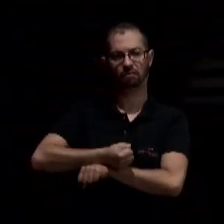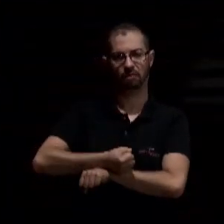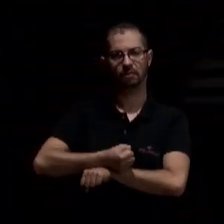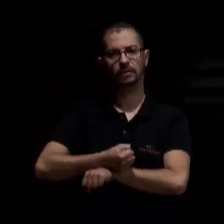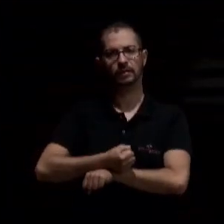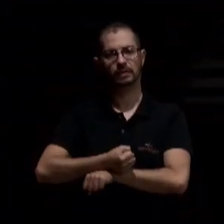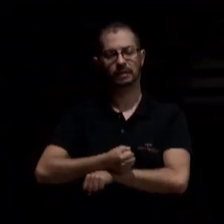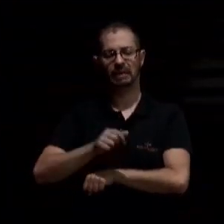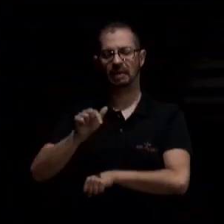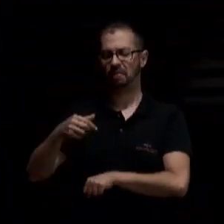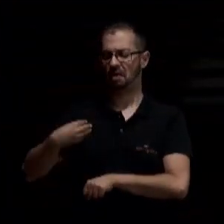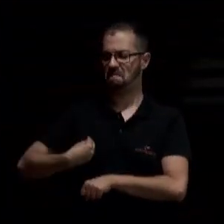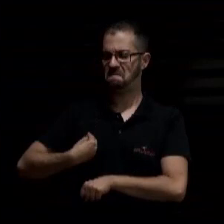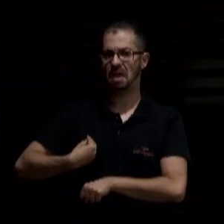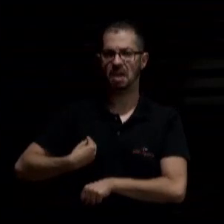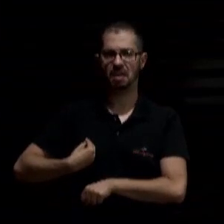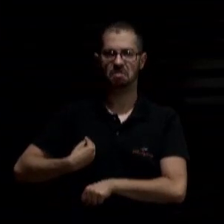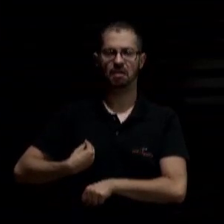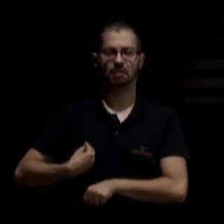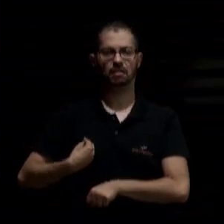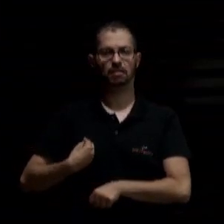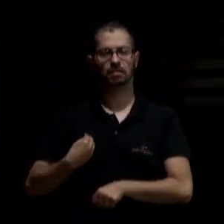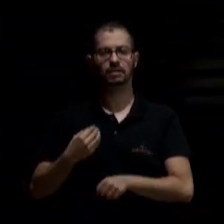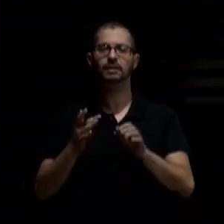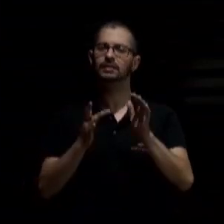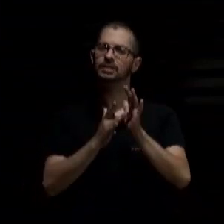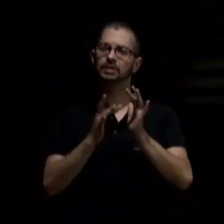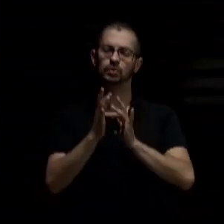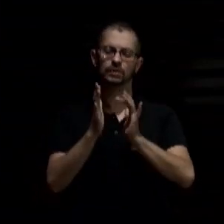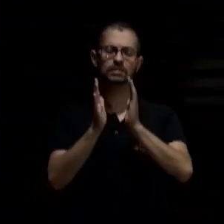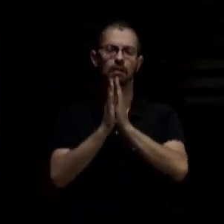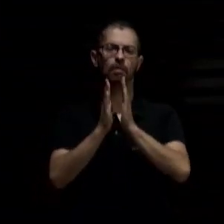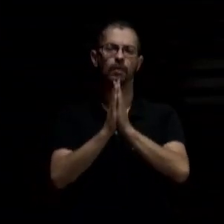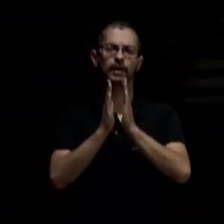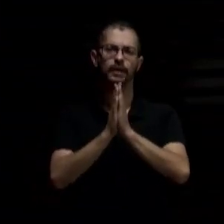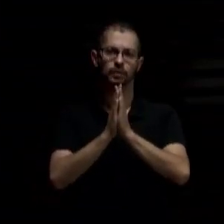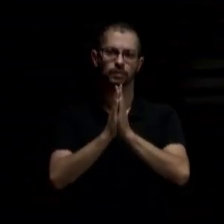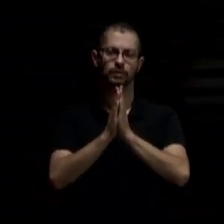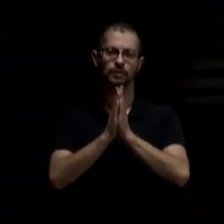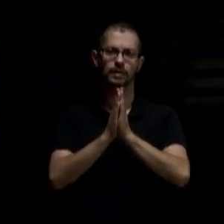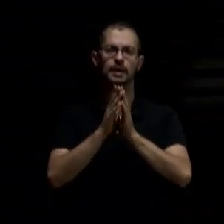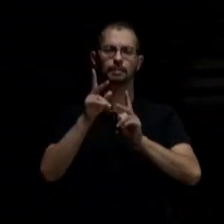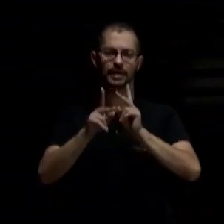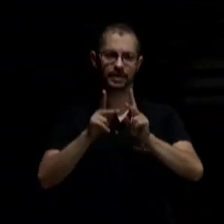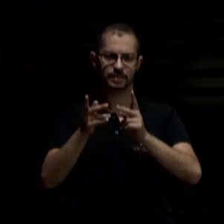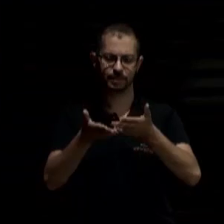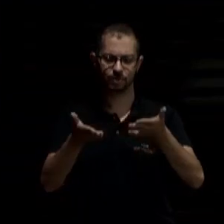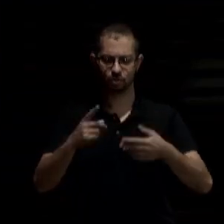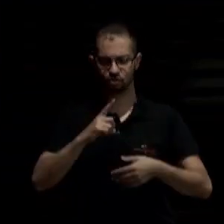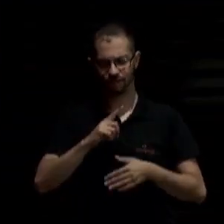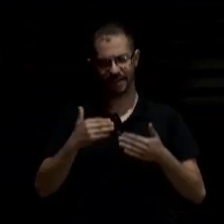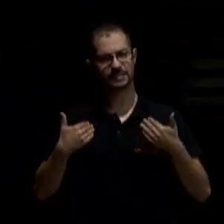Esta vida. Jesus está orando para que houvesse alegria e